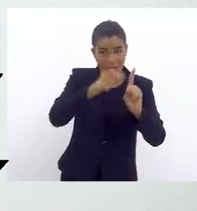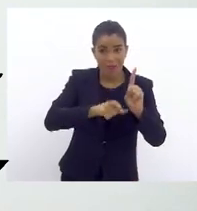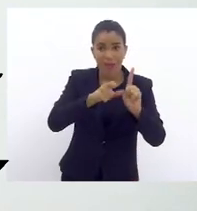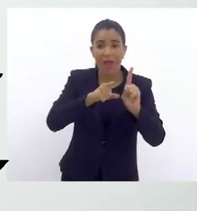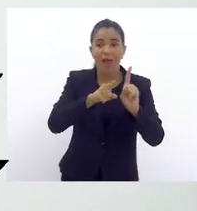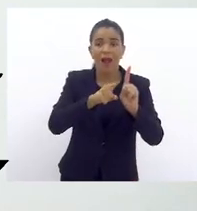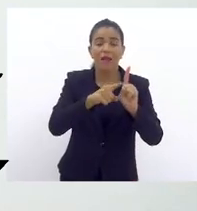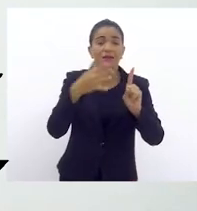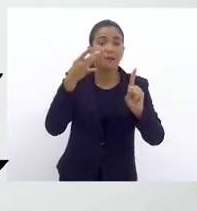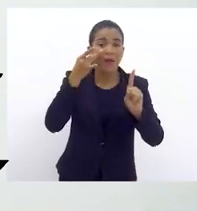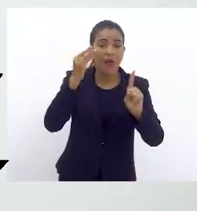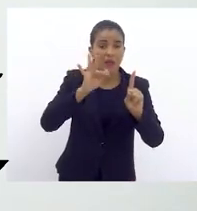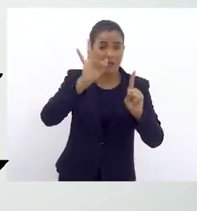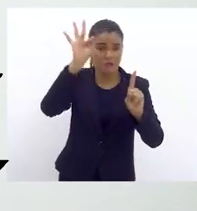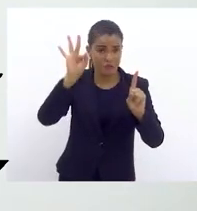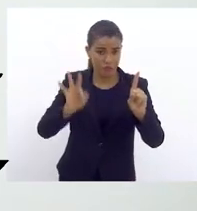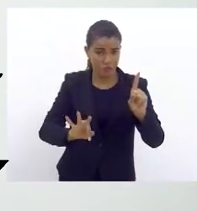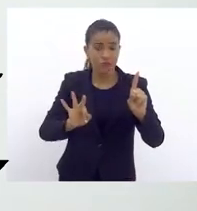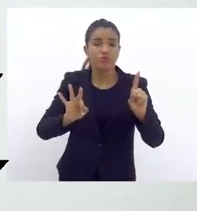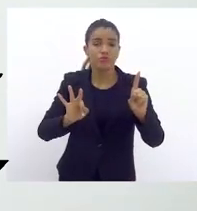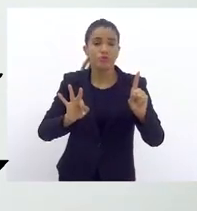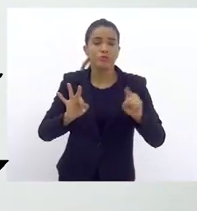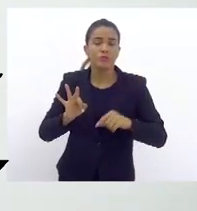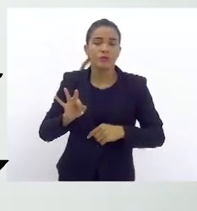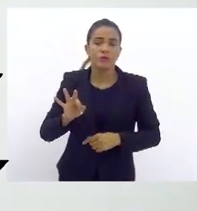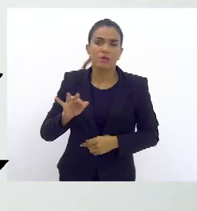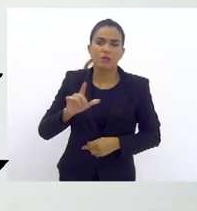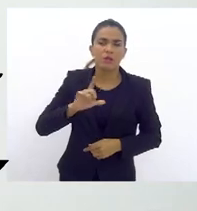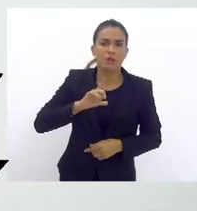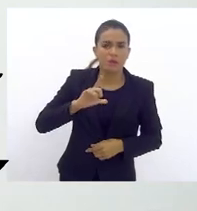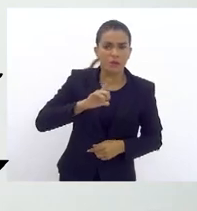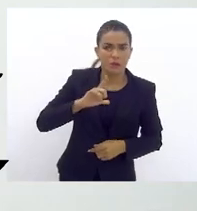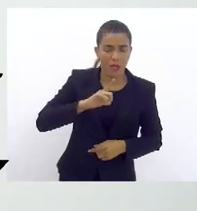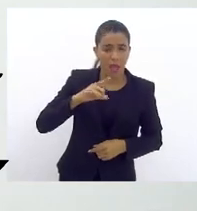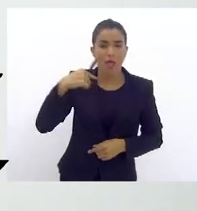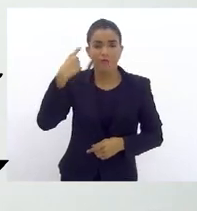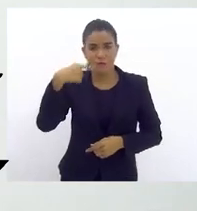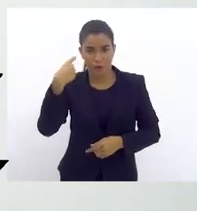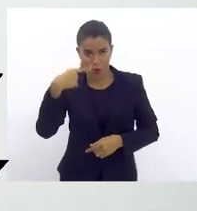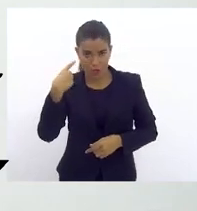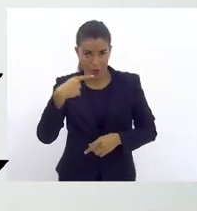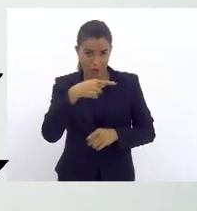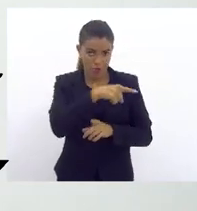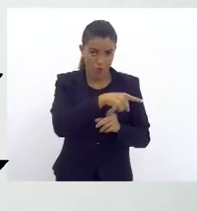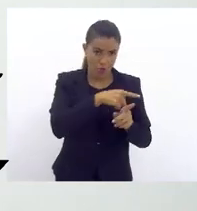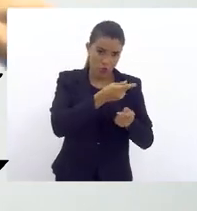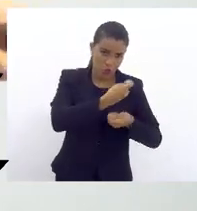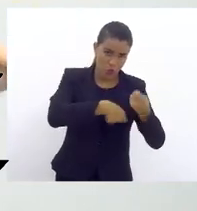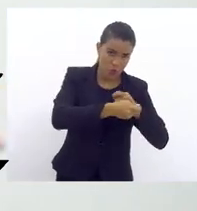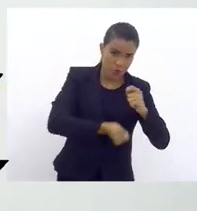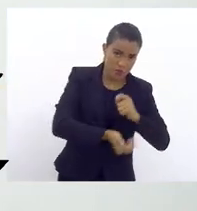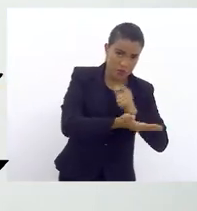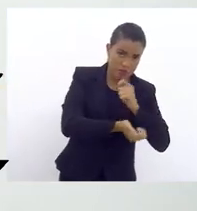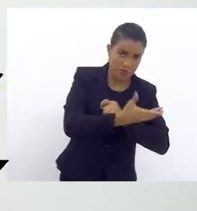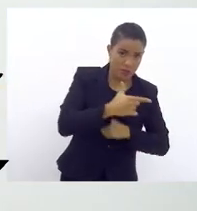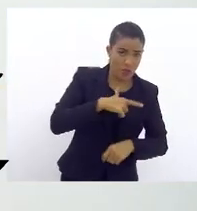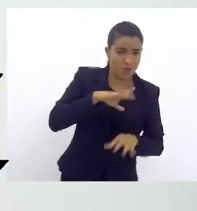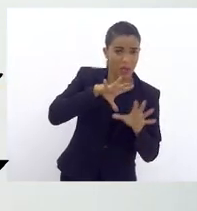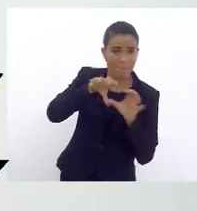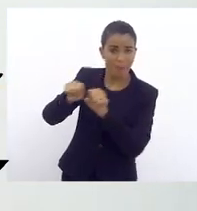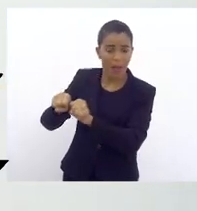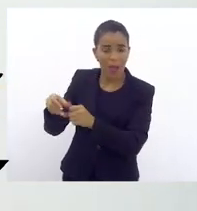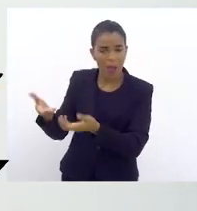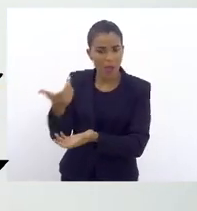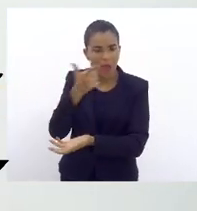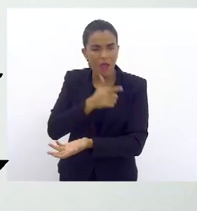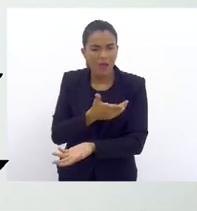testemunhas dela Tenha fé todo o advogado do traficante tem acesso a ela Então